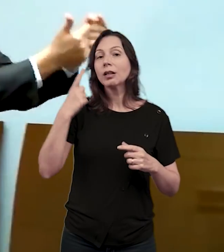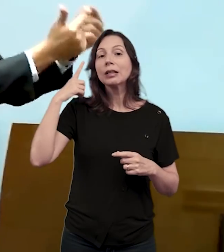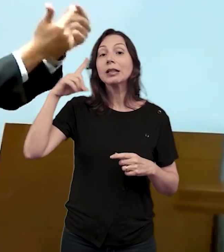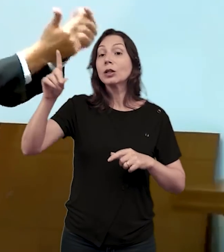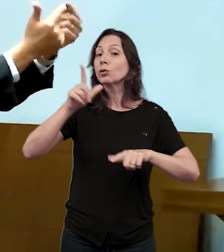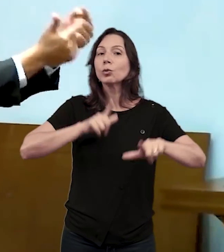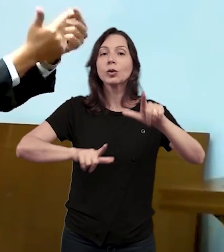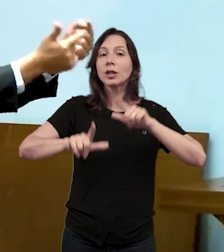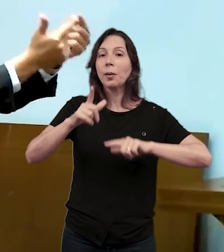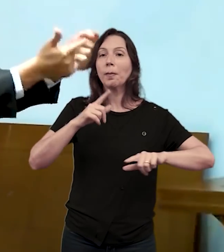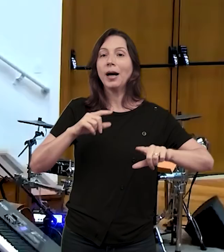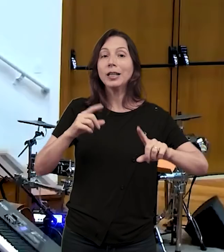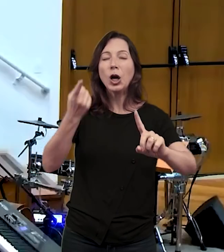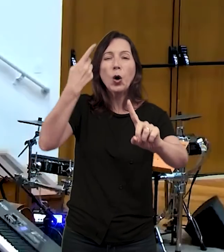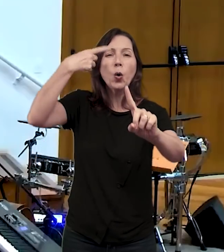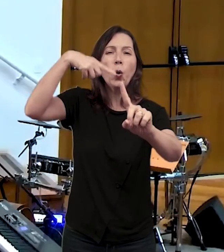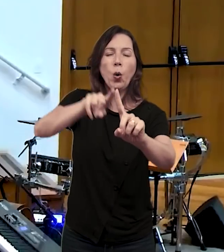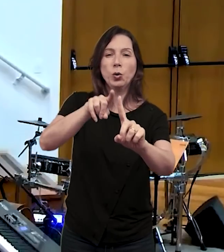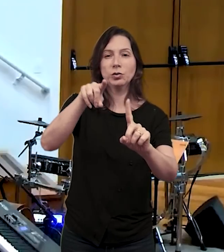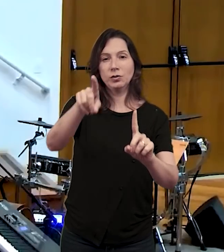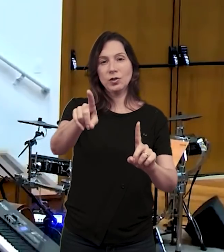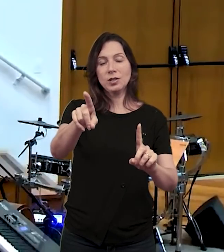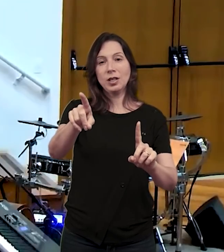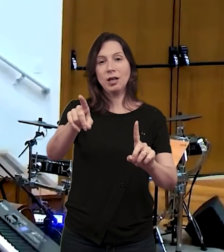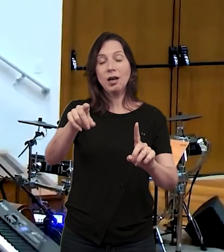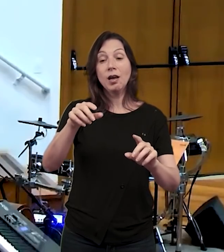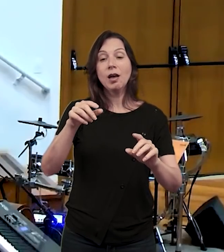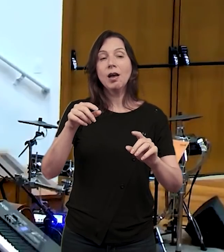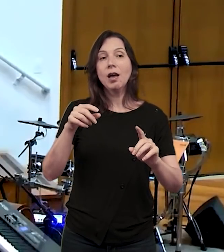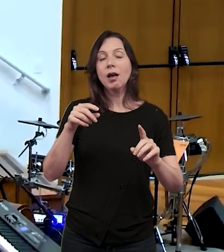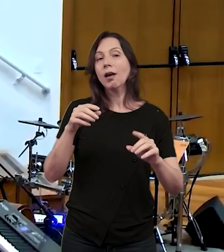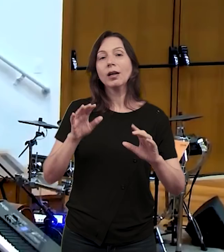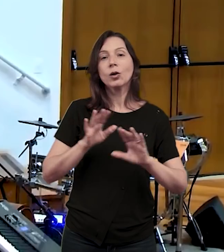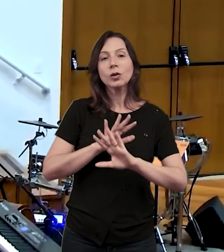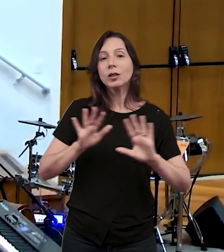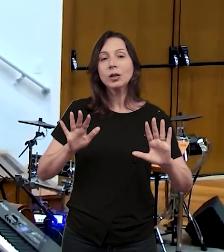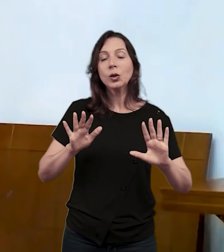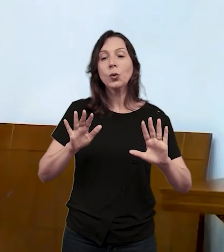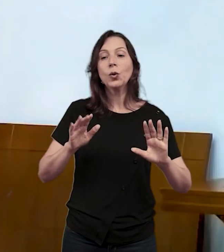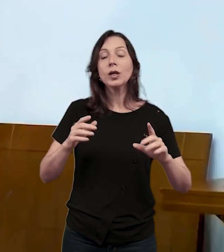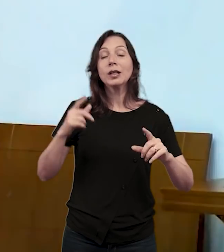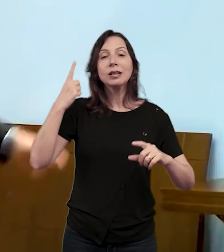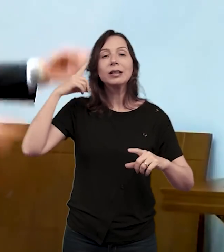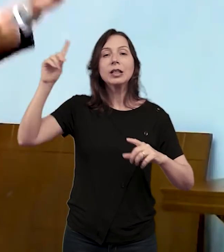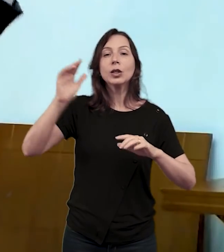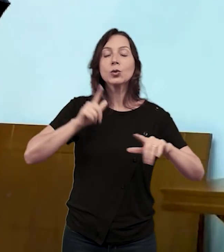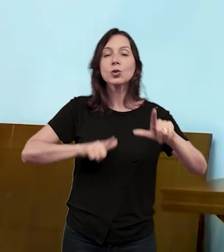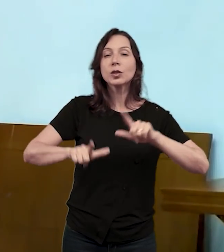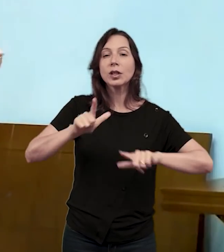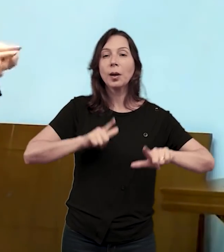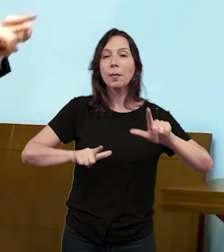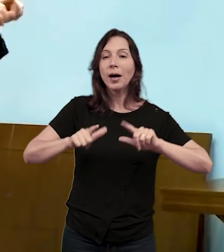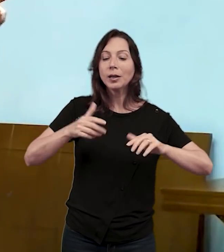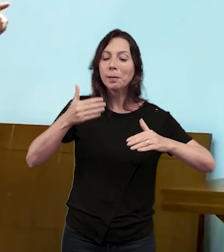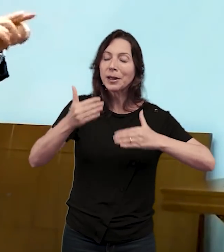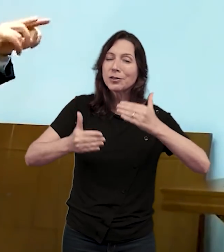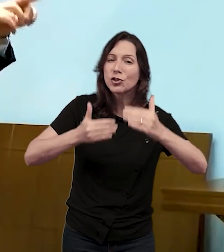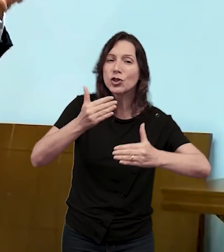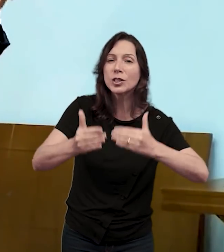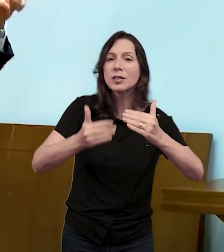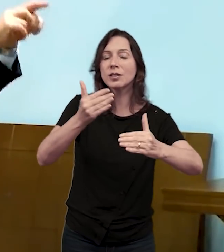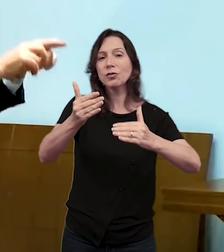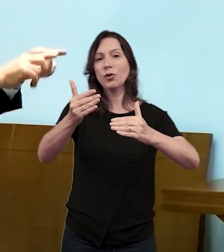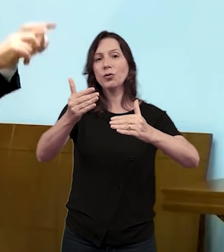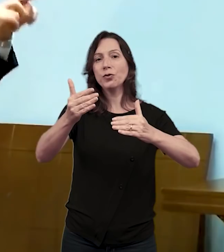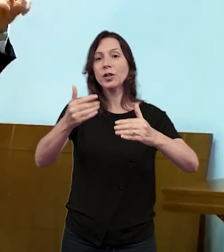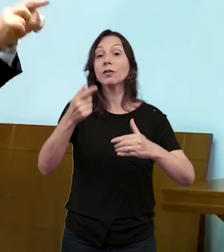está trabalhando na providência carrancuda, é por você. Porque as lições mais ricas e preciosas